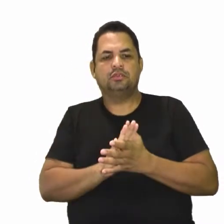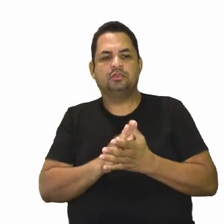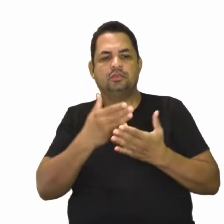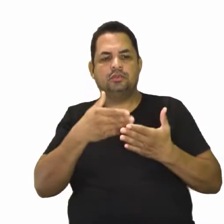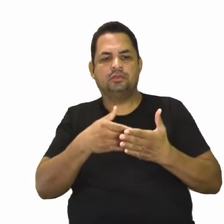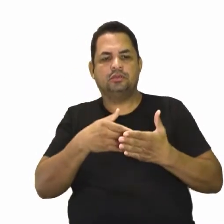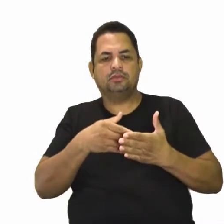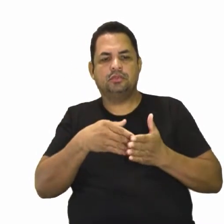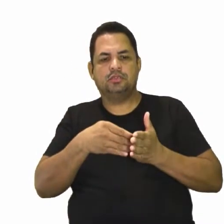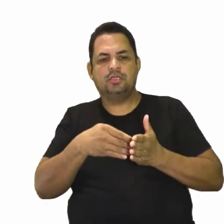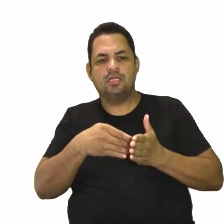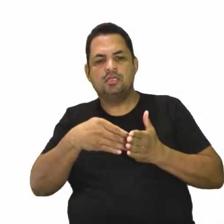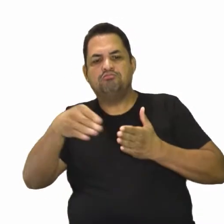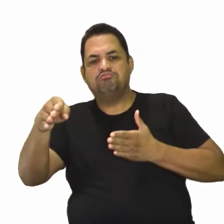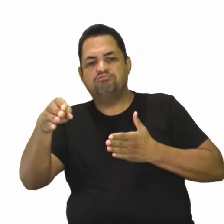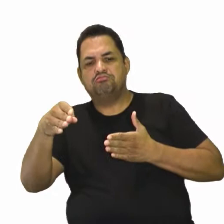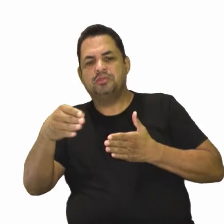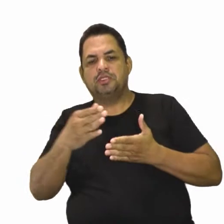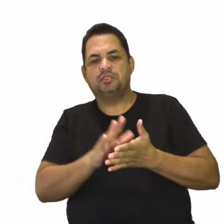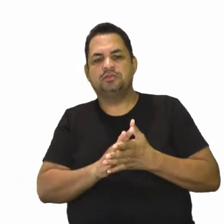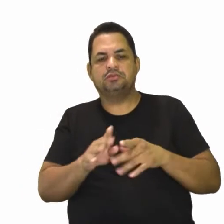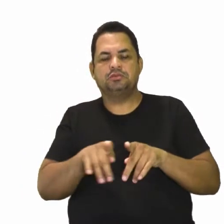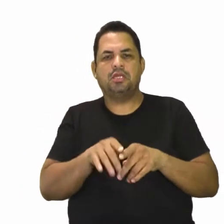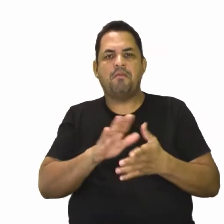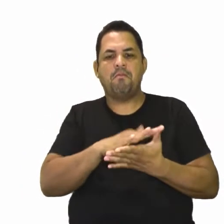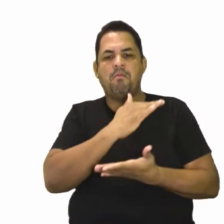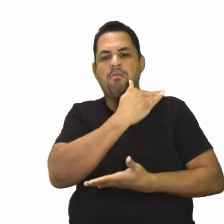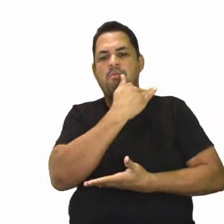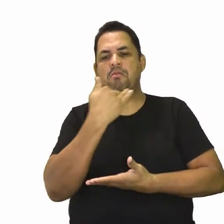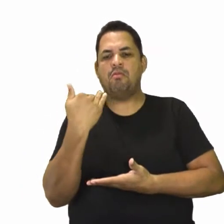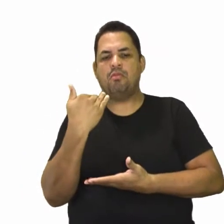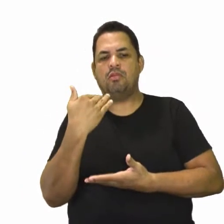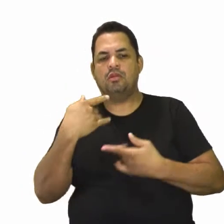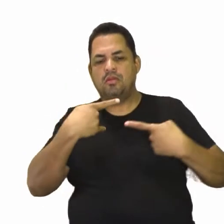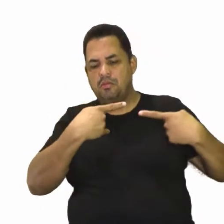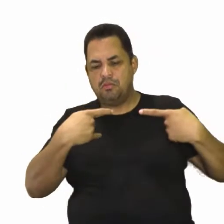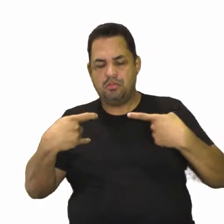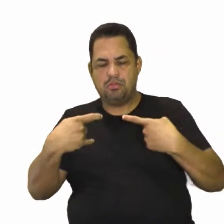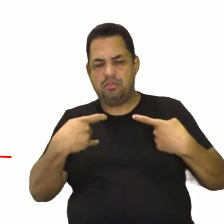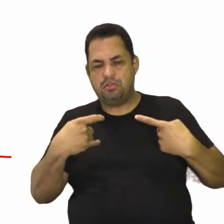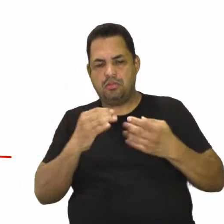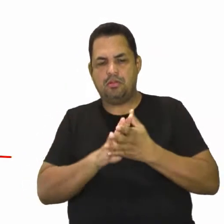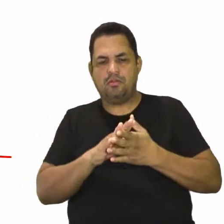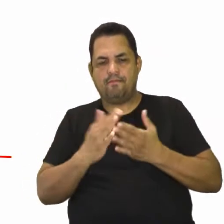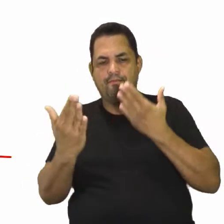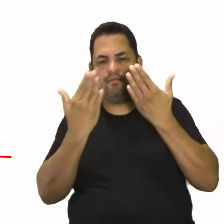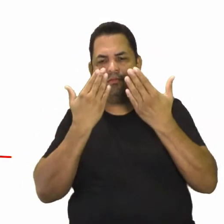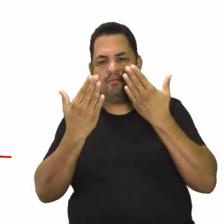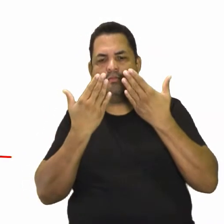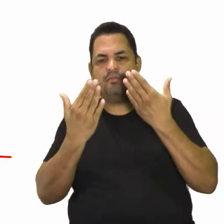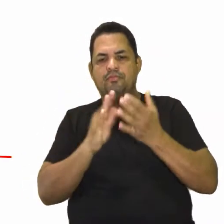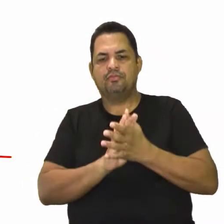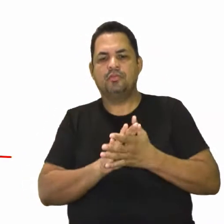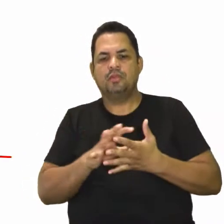de guerra psicológica adversa, ou revolucionária ou